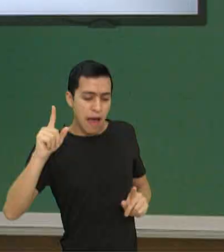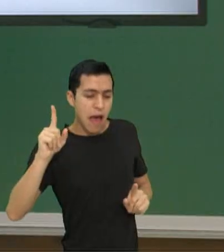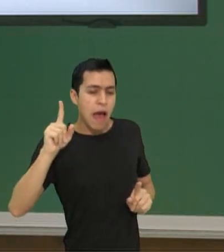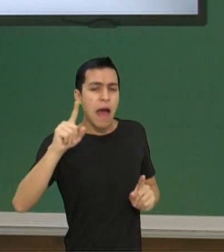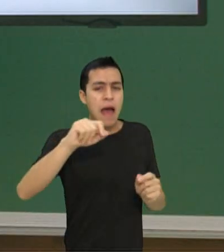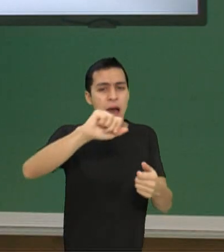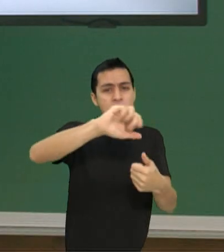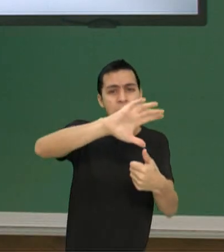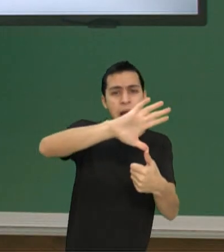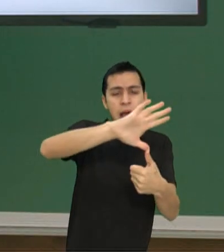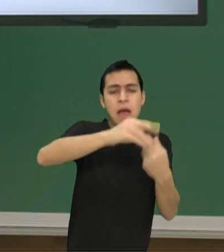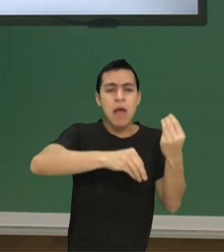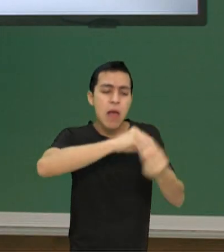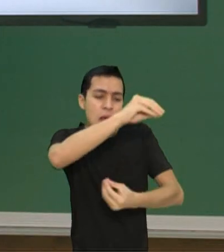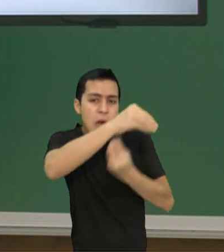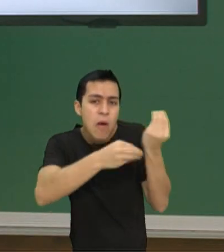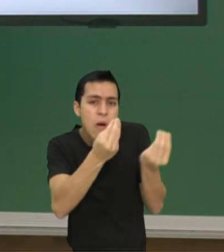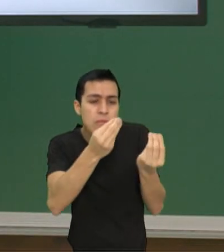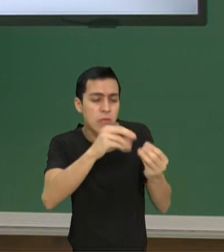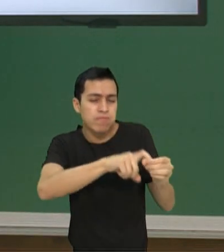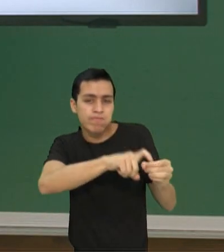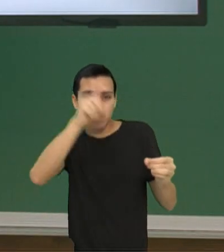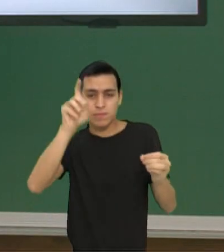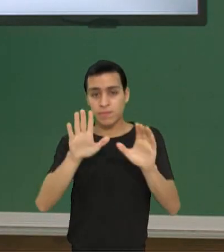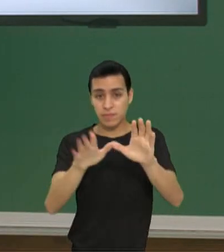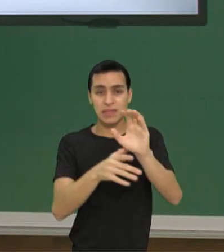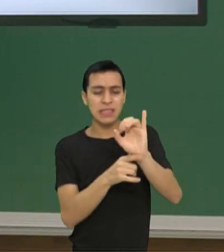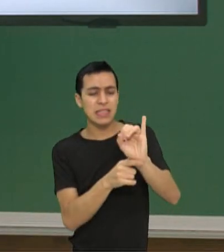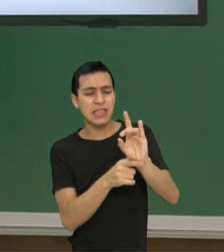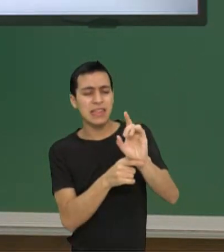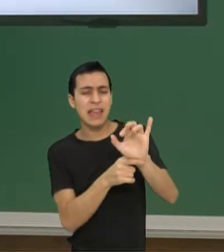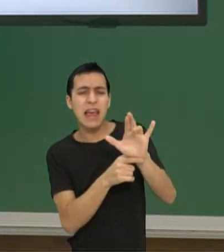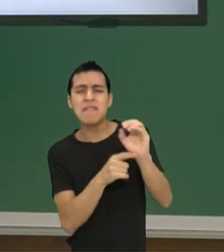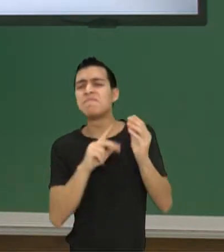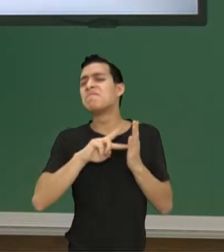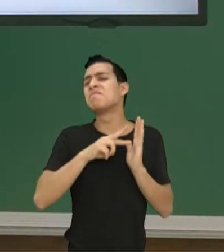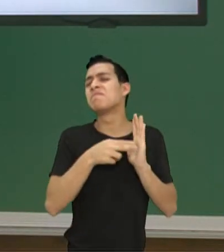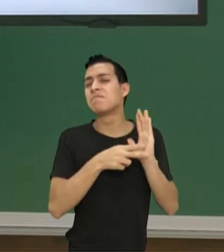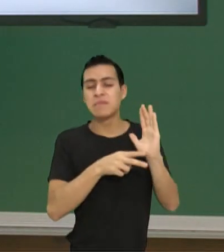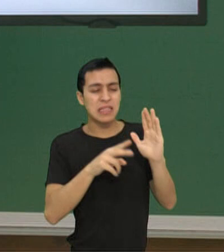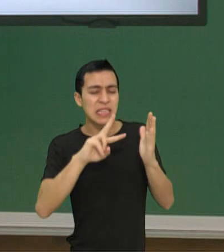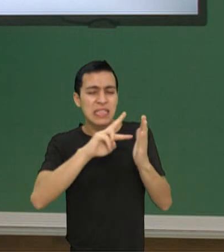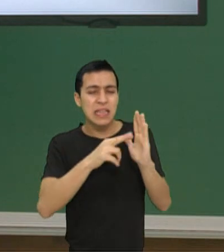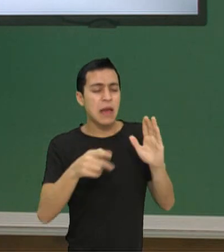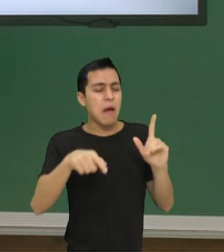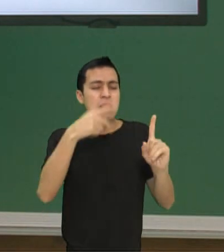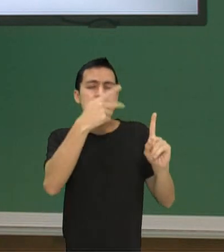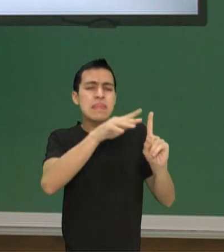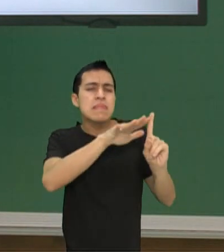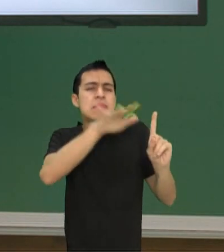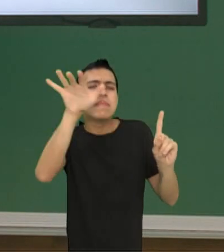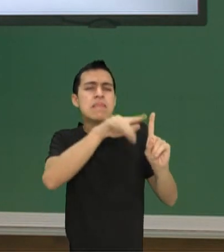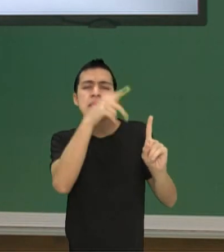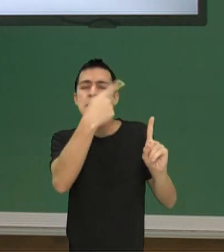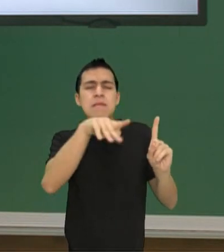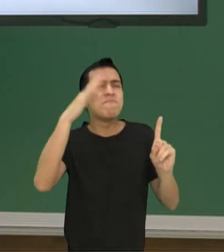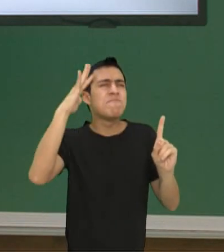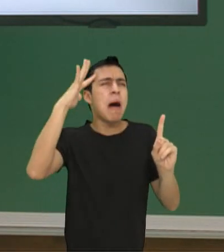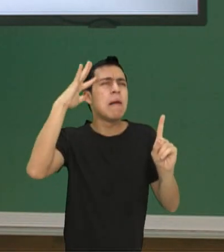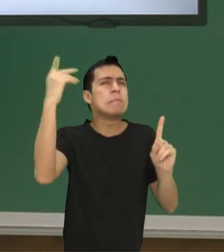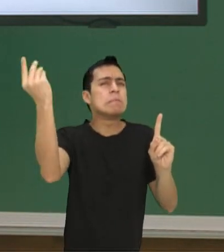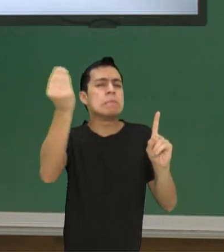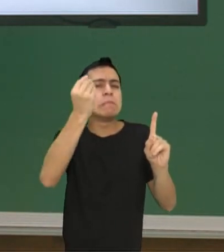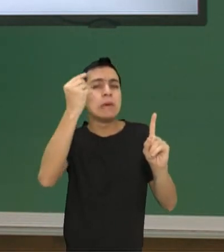fala ideário, você sabe o que significa? Ideário é o ideal, a ideia, o que ele estava pensando, tá?